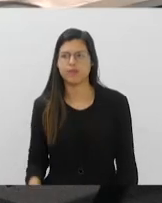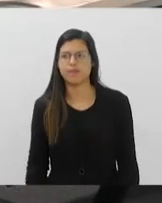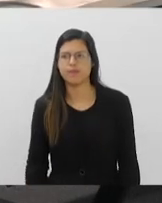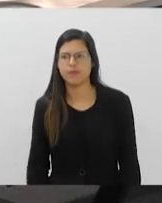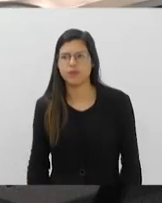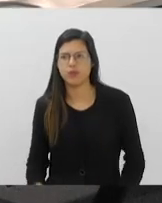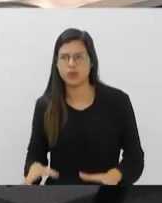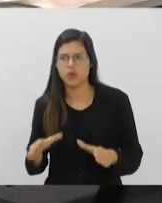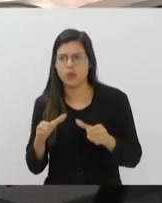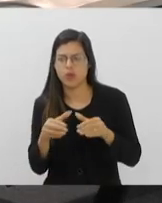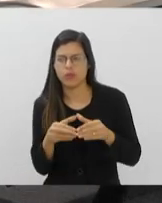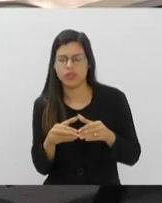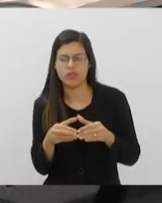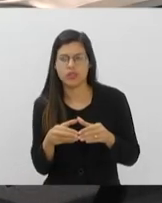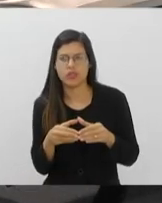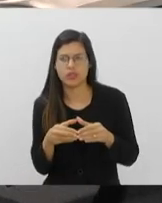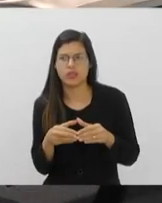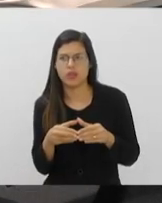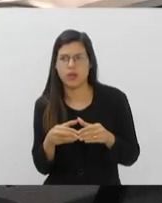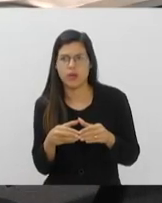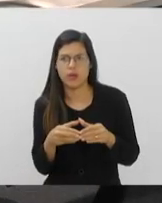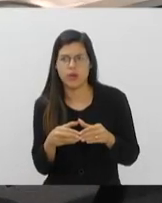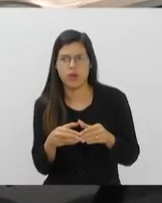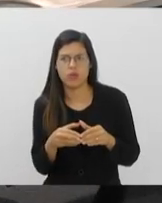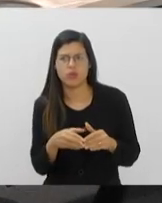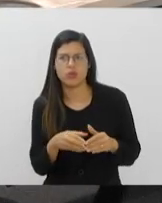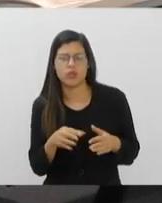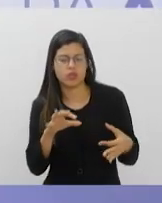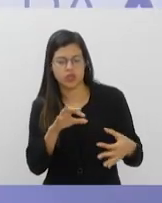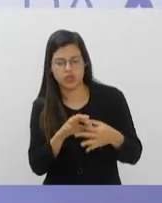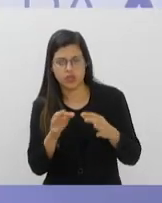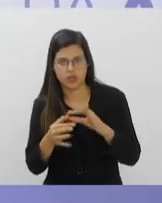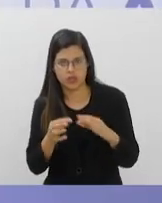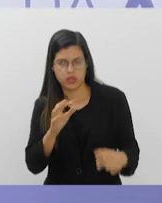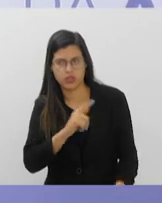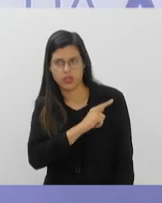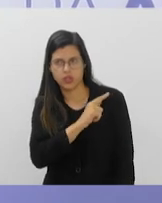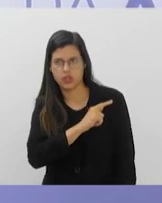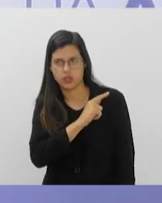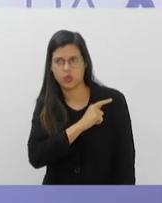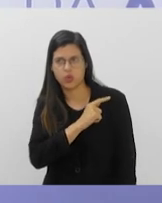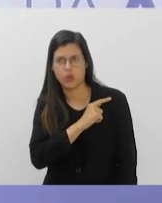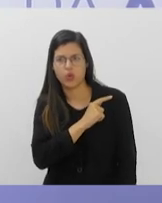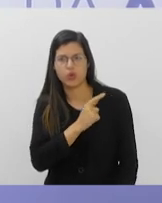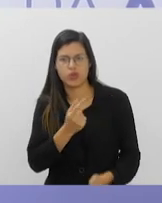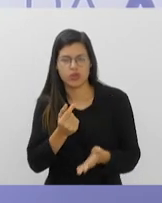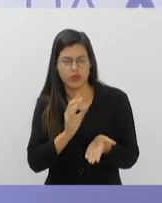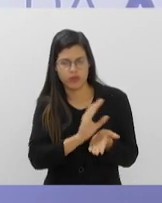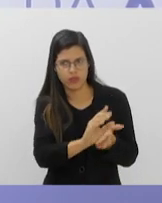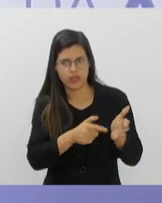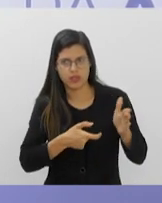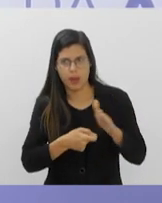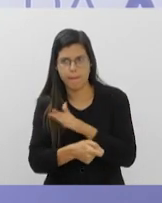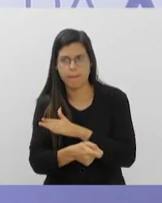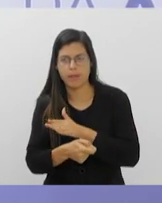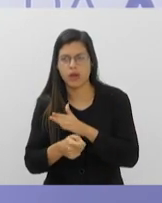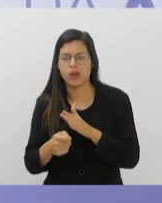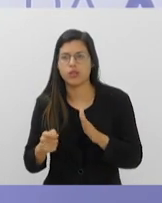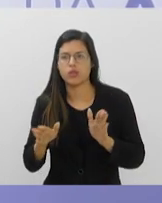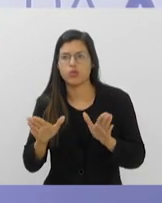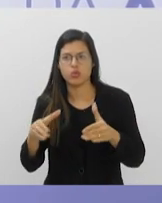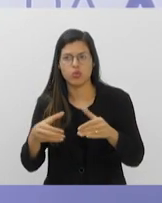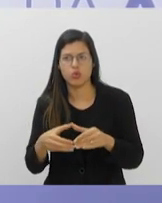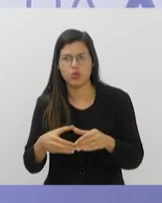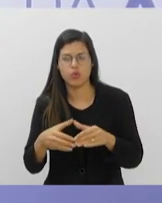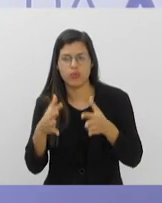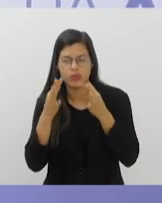comissão de intergestores de bipartite de cofinanciamento fomento de inovação da rede de atenção psicossocial do Estado